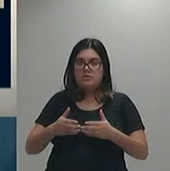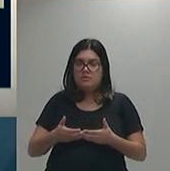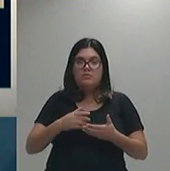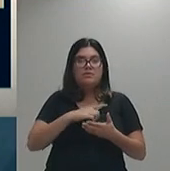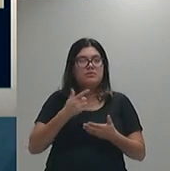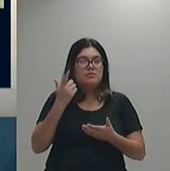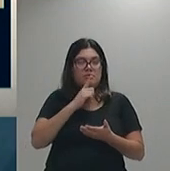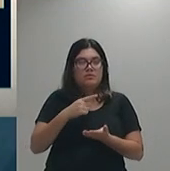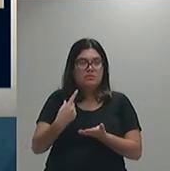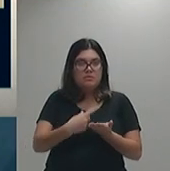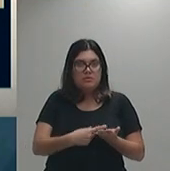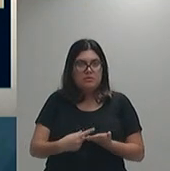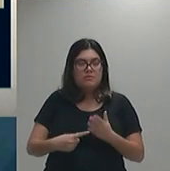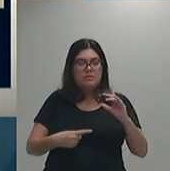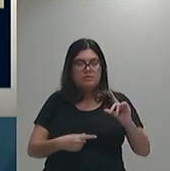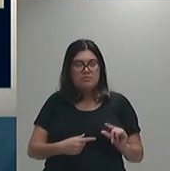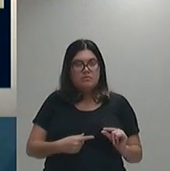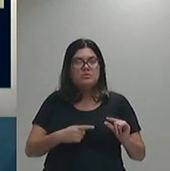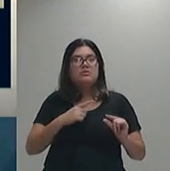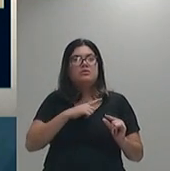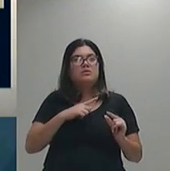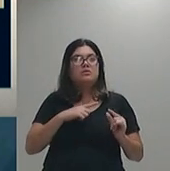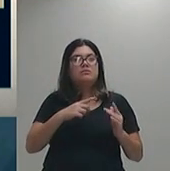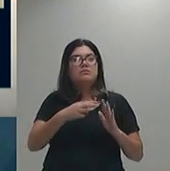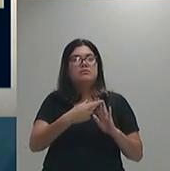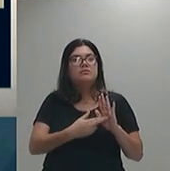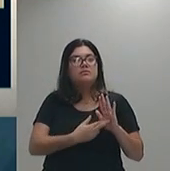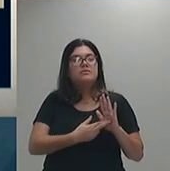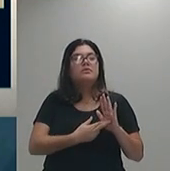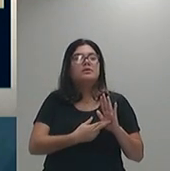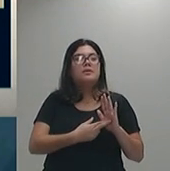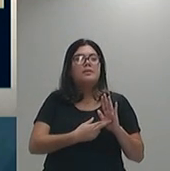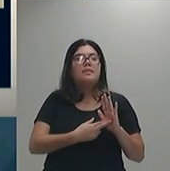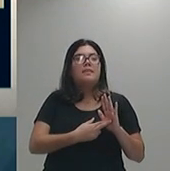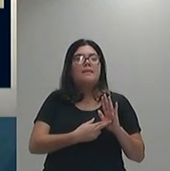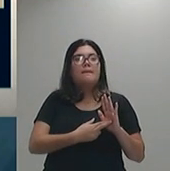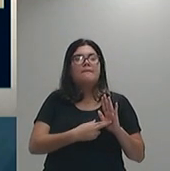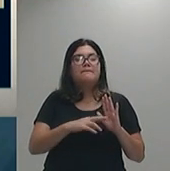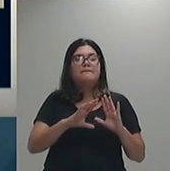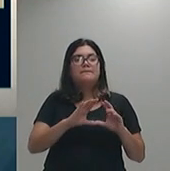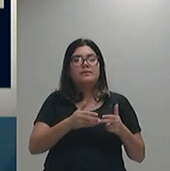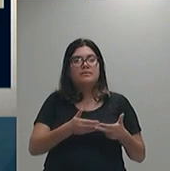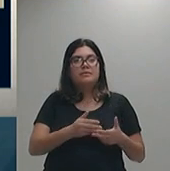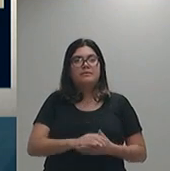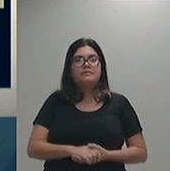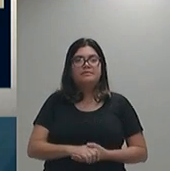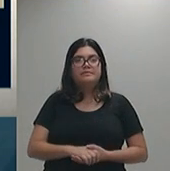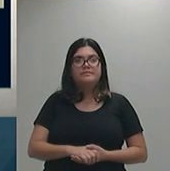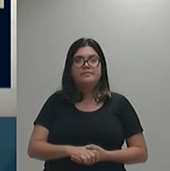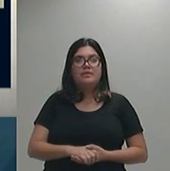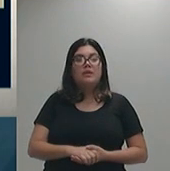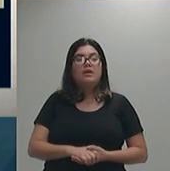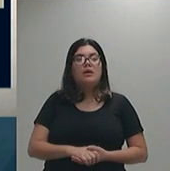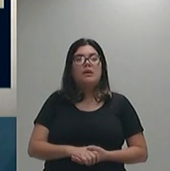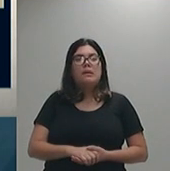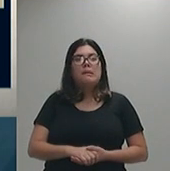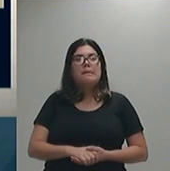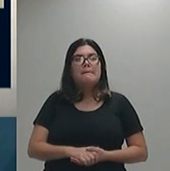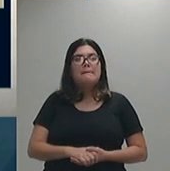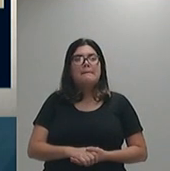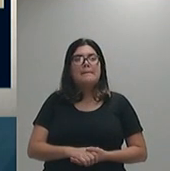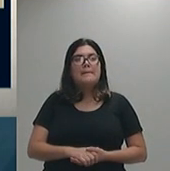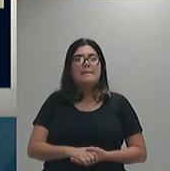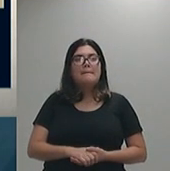dirimir o segundo as disposições do regulamento lá da câmera é a questão guarda contornos